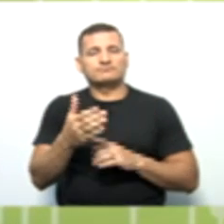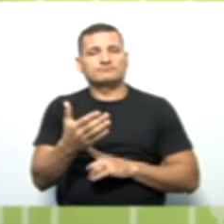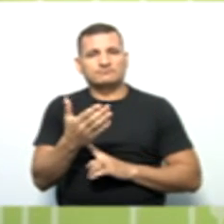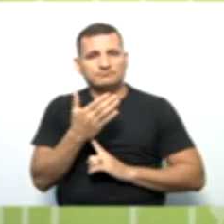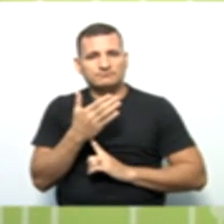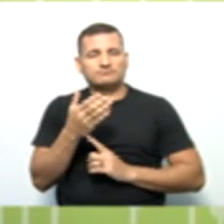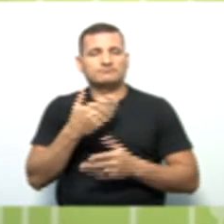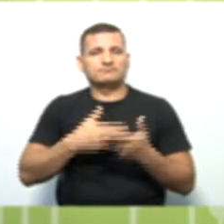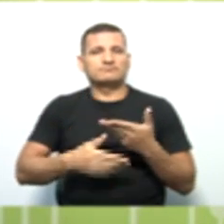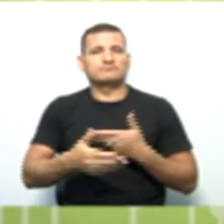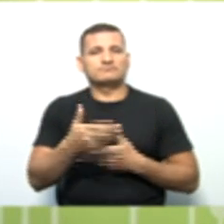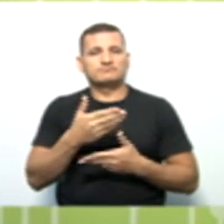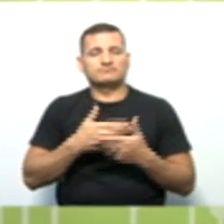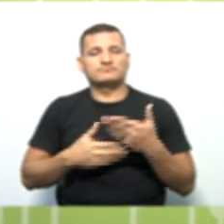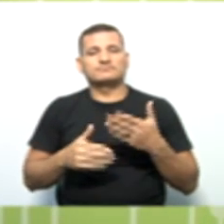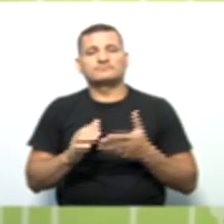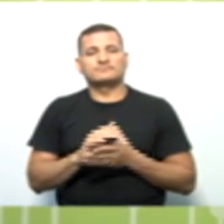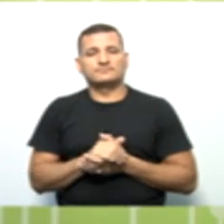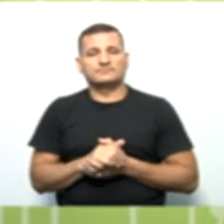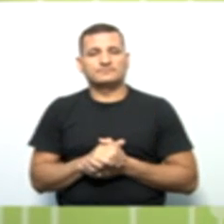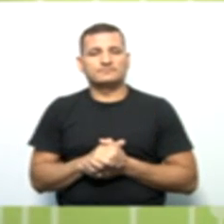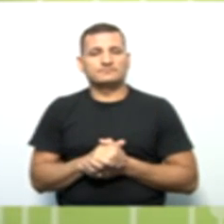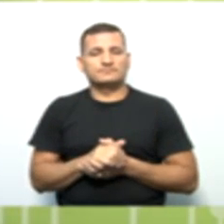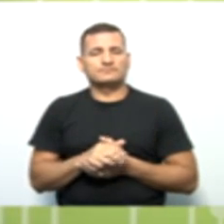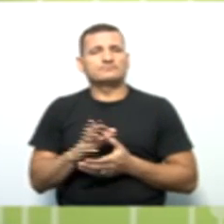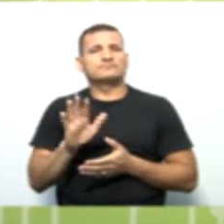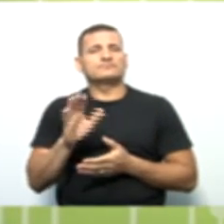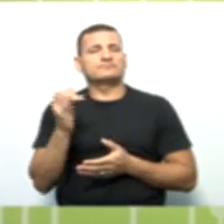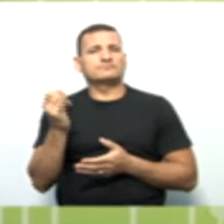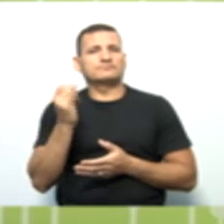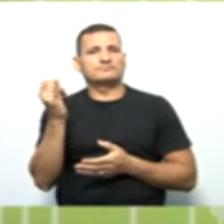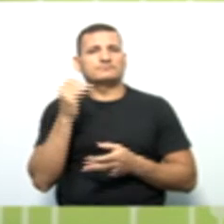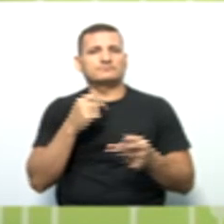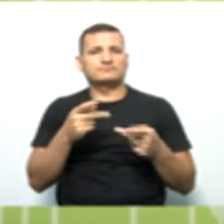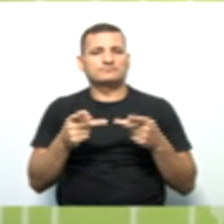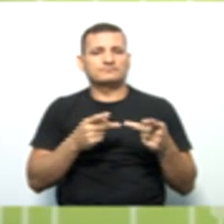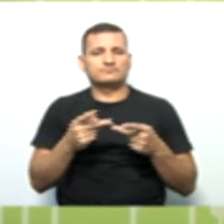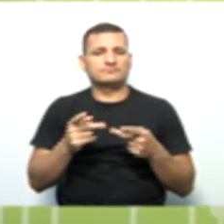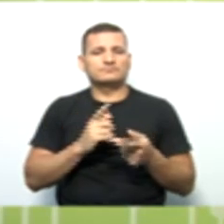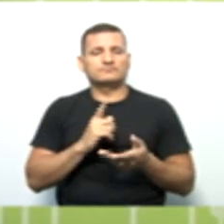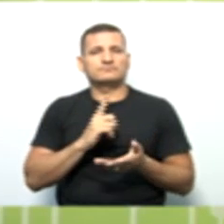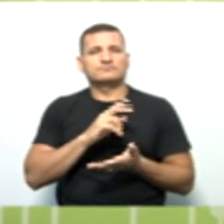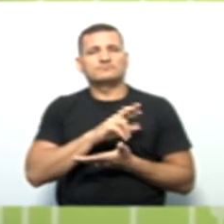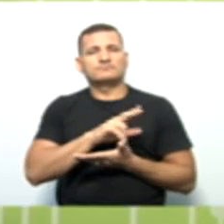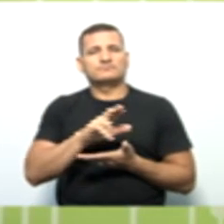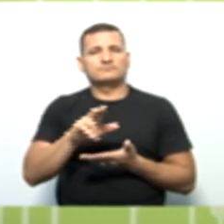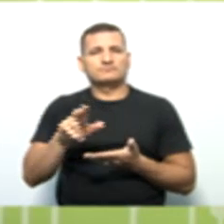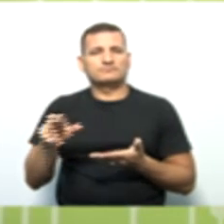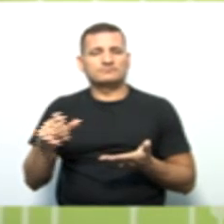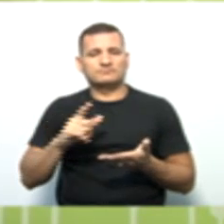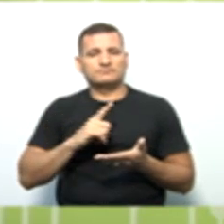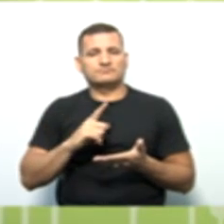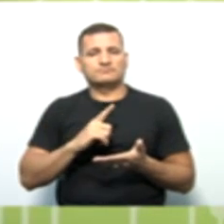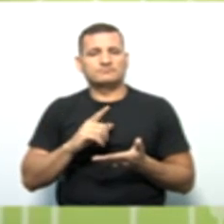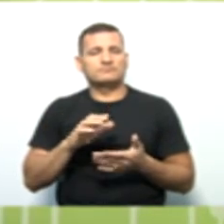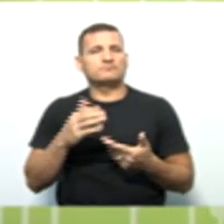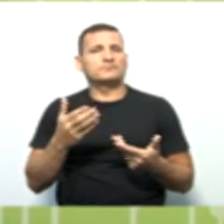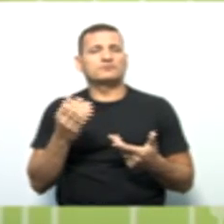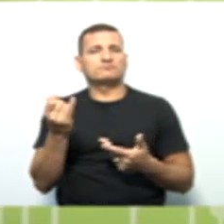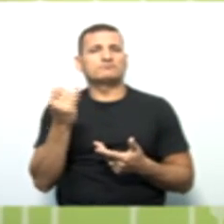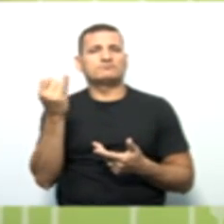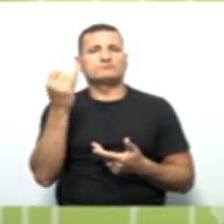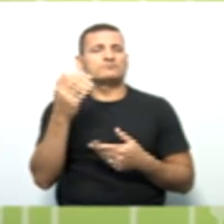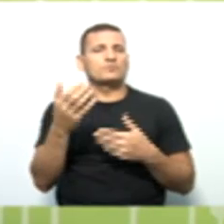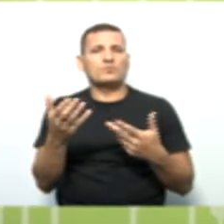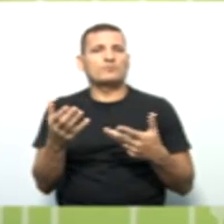contribuindo, né, com a nossa teleaula de hoje. Gente, importância de projeto, né? Existem várias. Se a gente for elencar qual é a importância de projetar